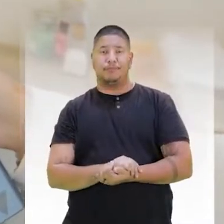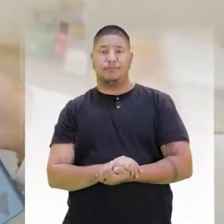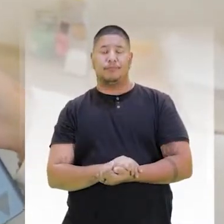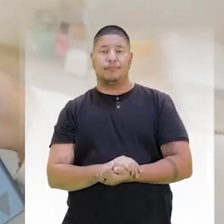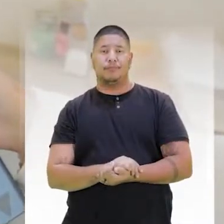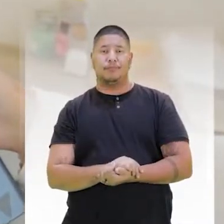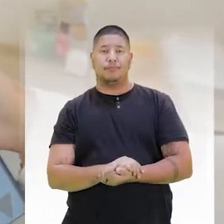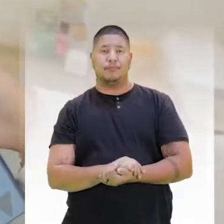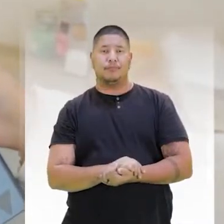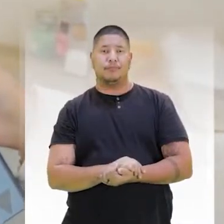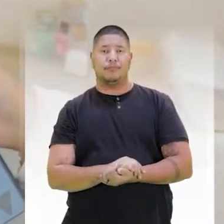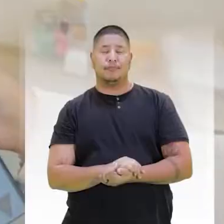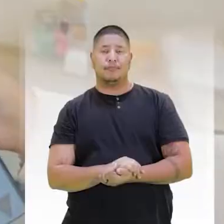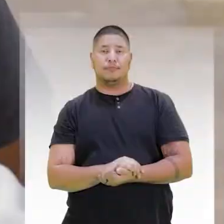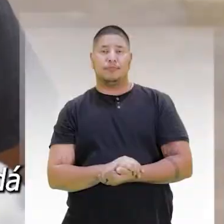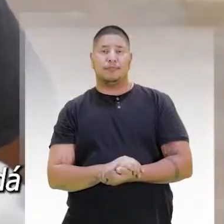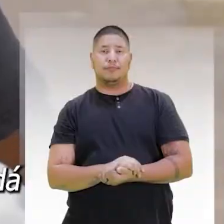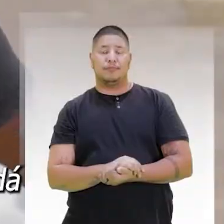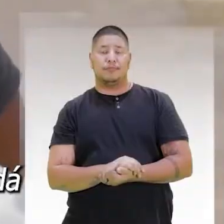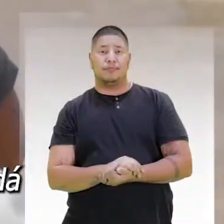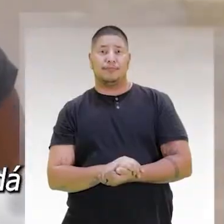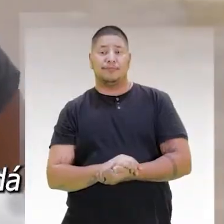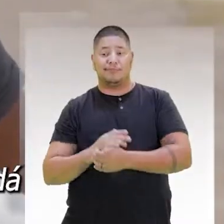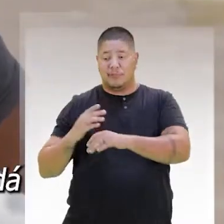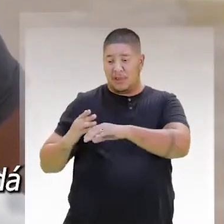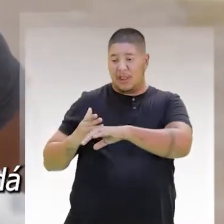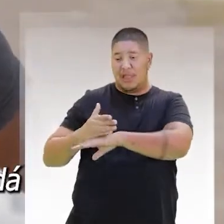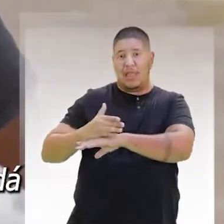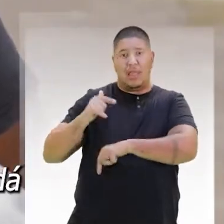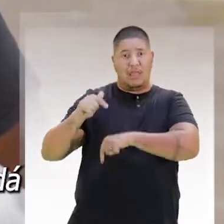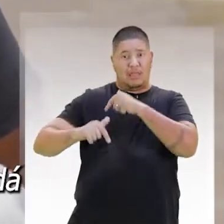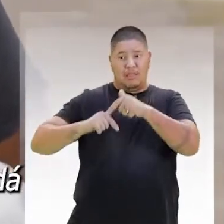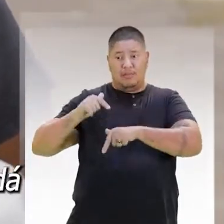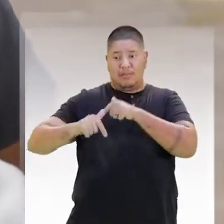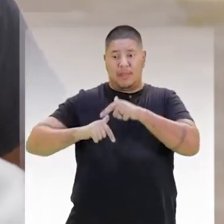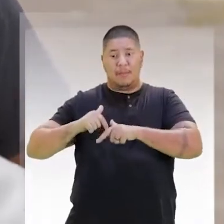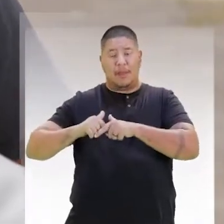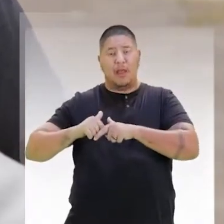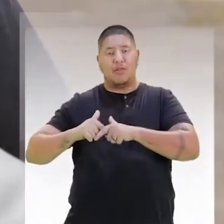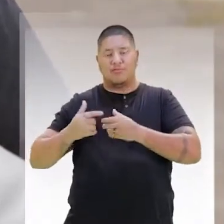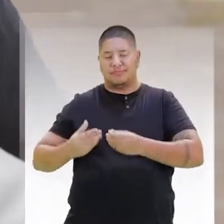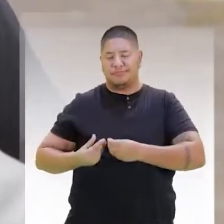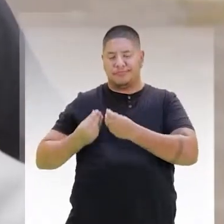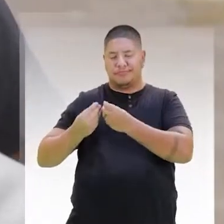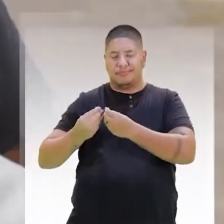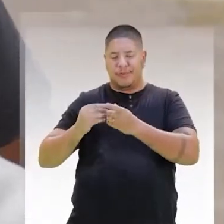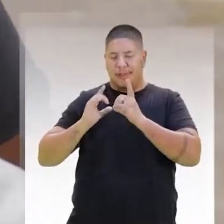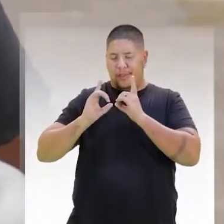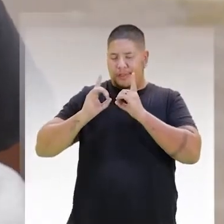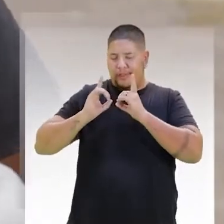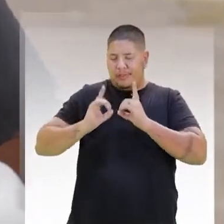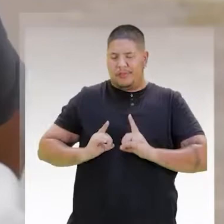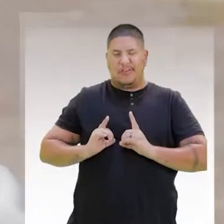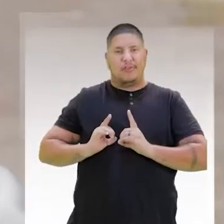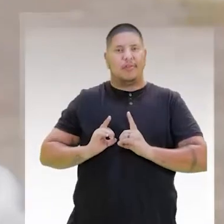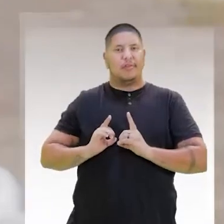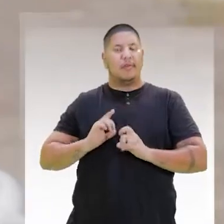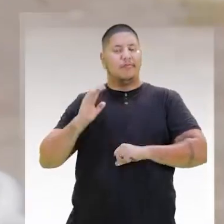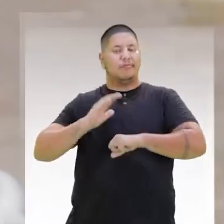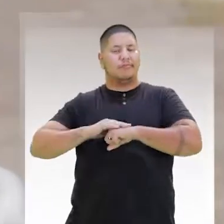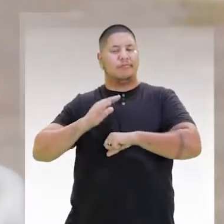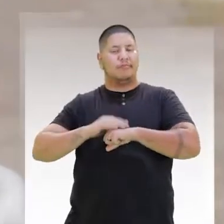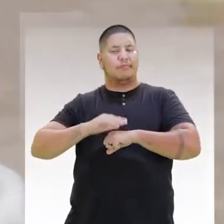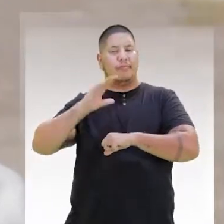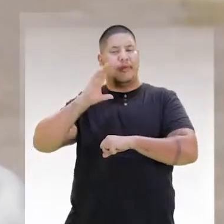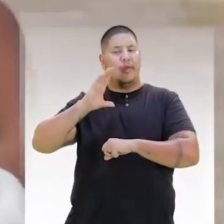no mercado de trabalho. Esse ingresso no mercado de trabalho dá dignidade, autonomia e